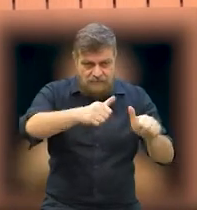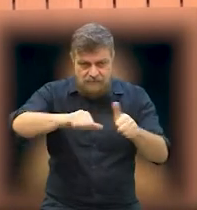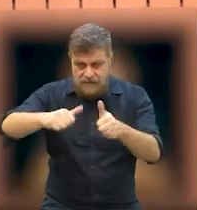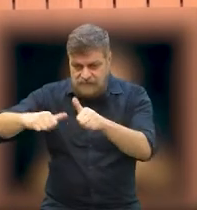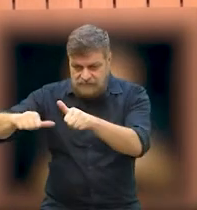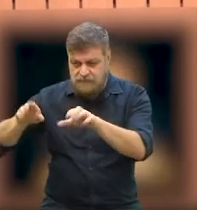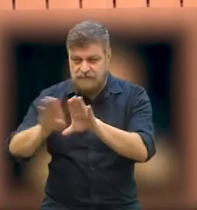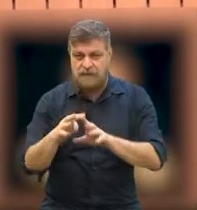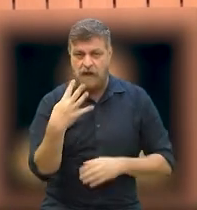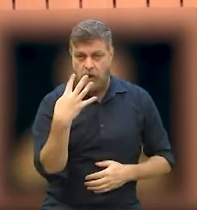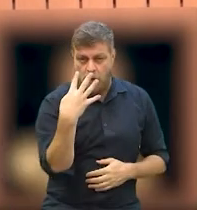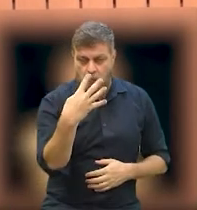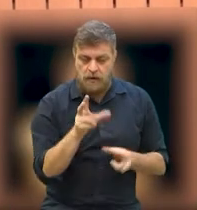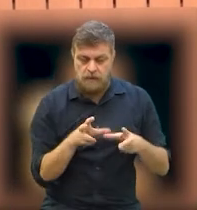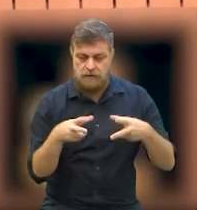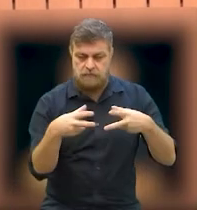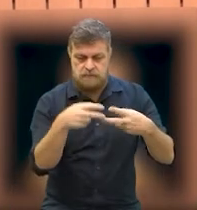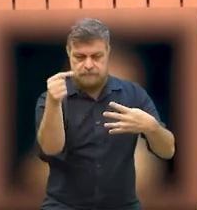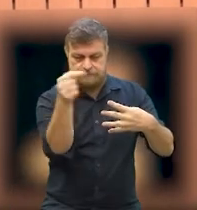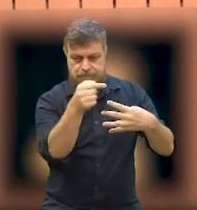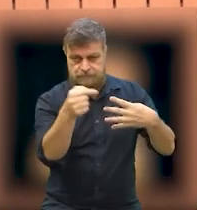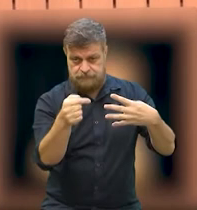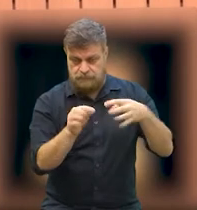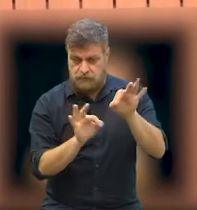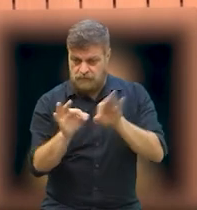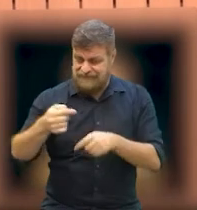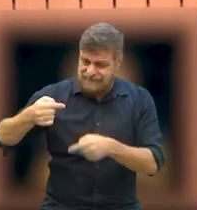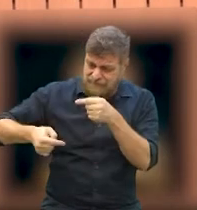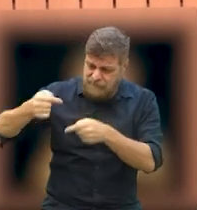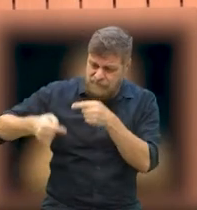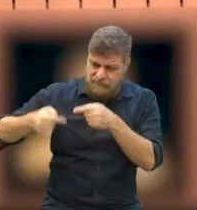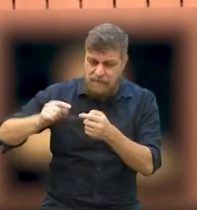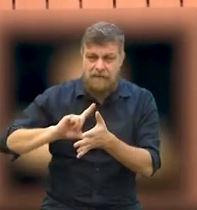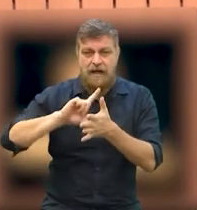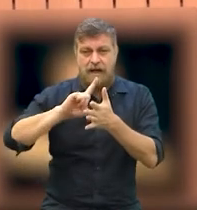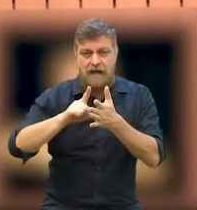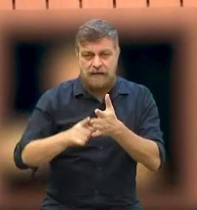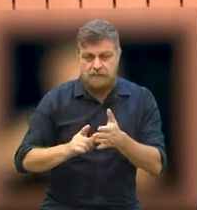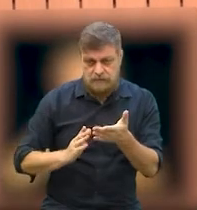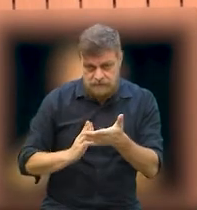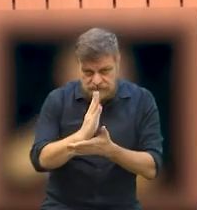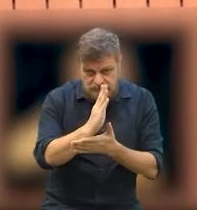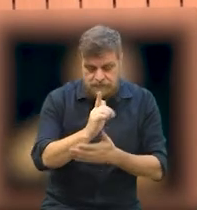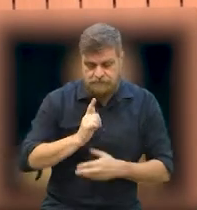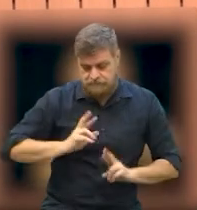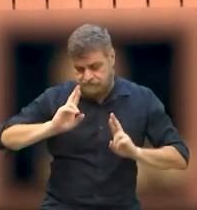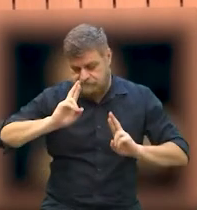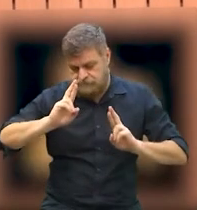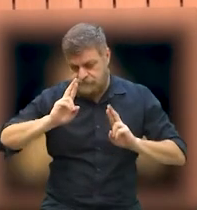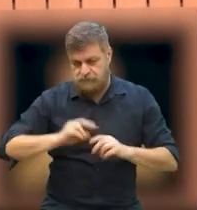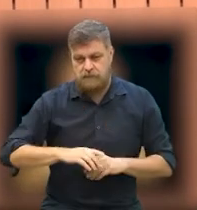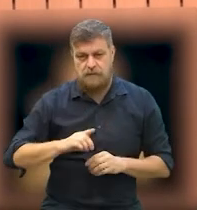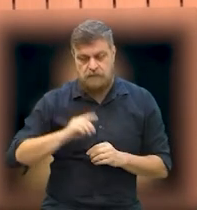de mérito que nós temos aqui na casa. São mais 4 comissões que precisam debater esse projeto para posteriormente ser aprovado. Nós